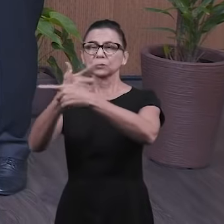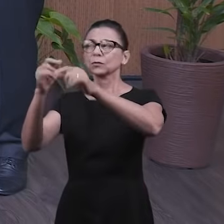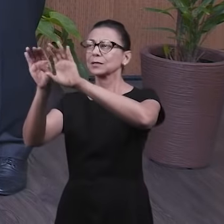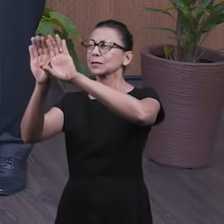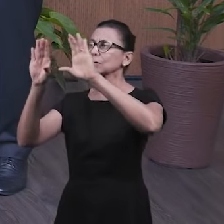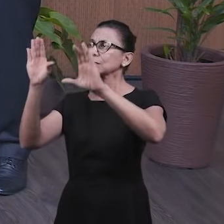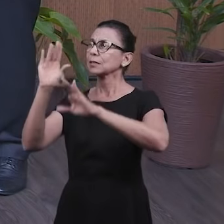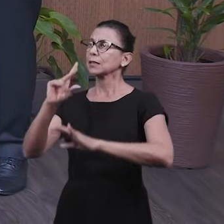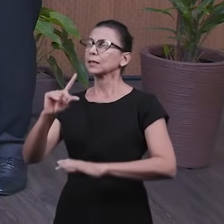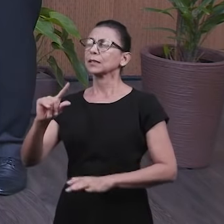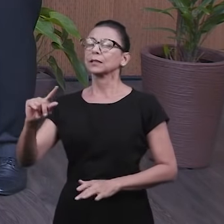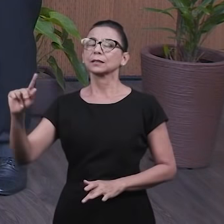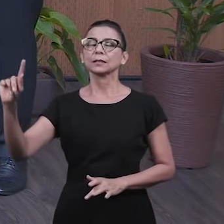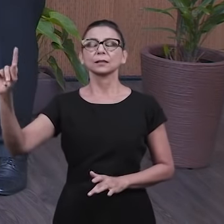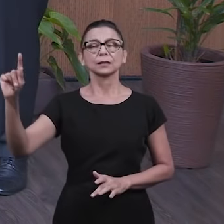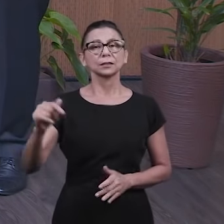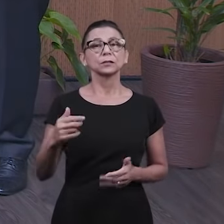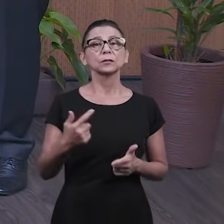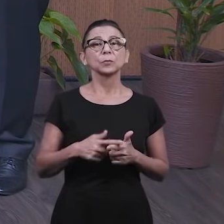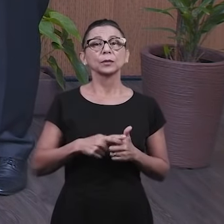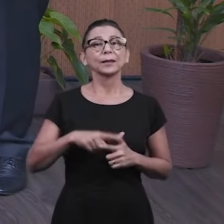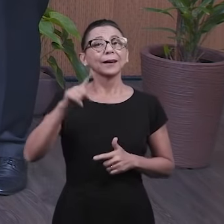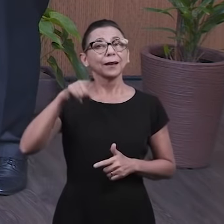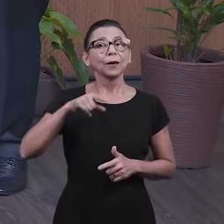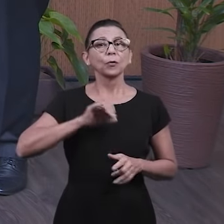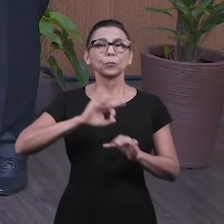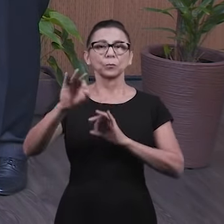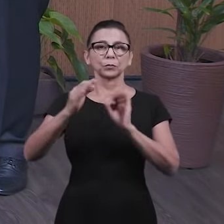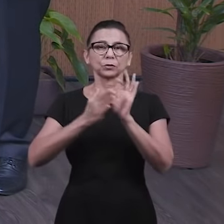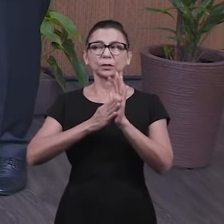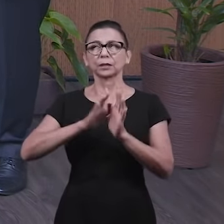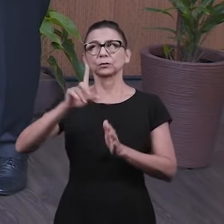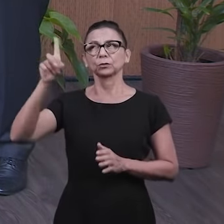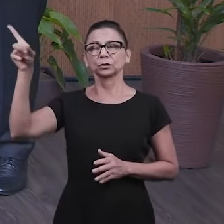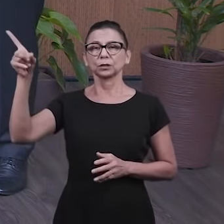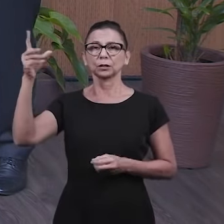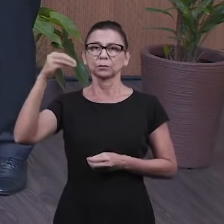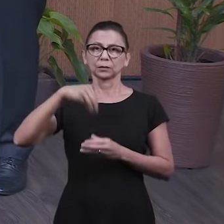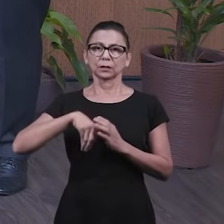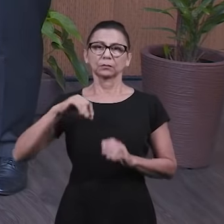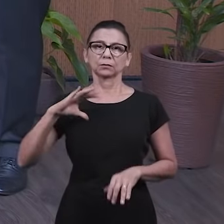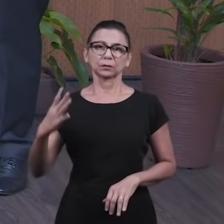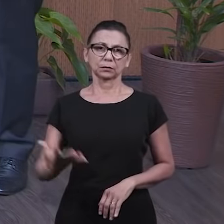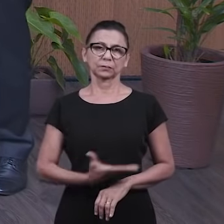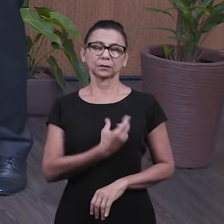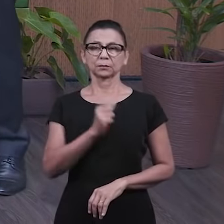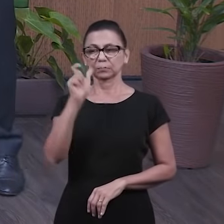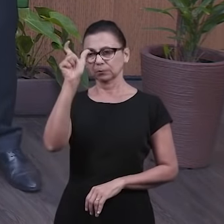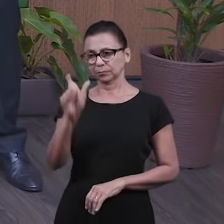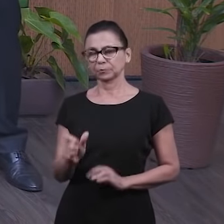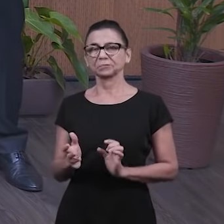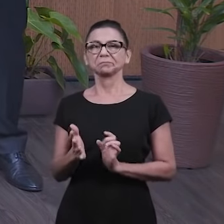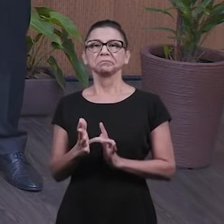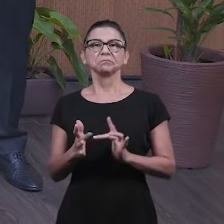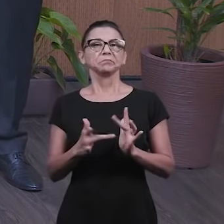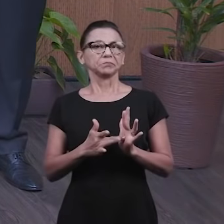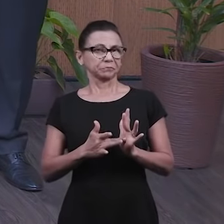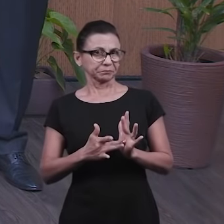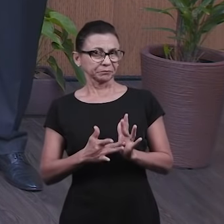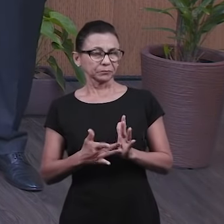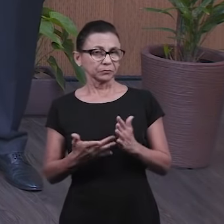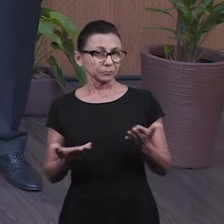porque este é o projeto de Deus dentro da salvação através da fé em Jesus. E